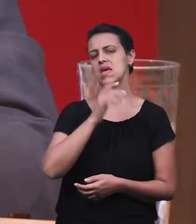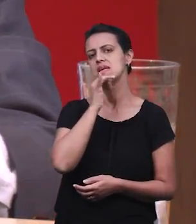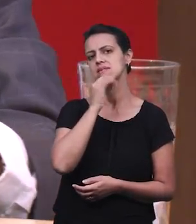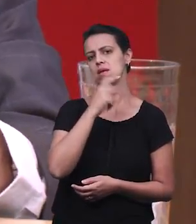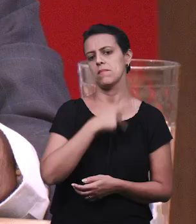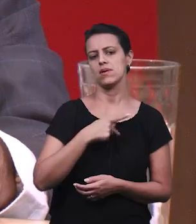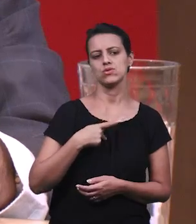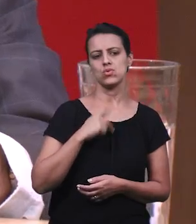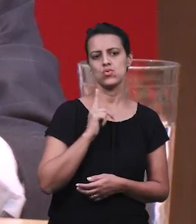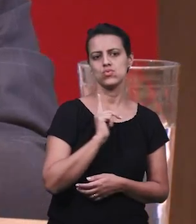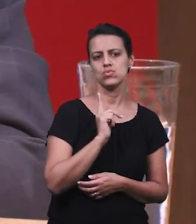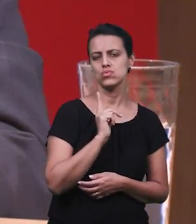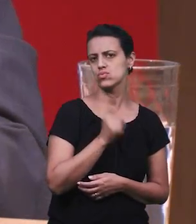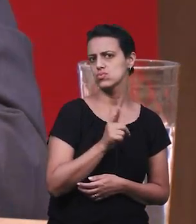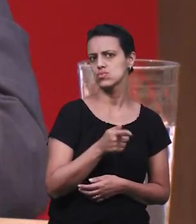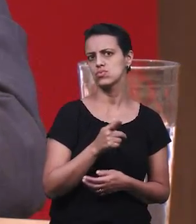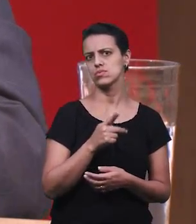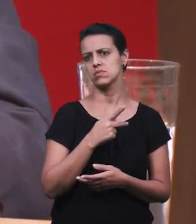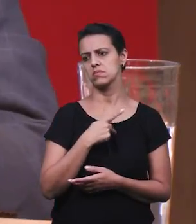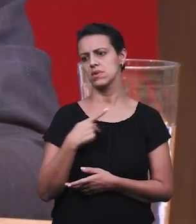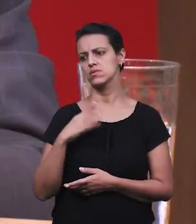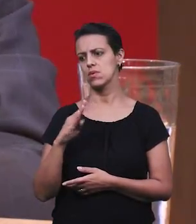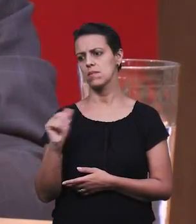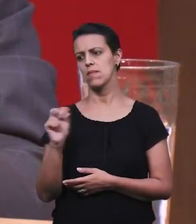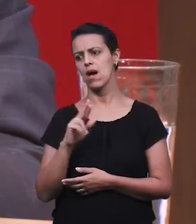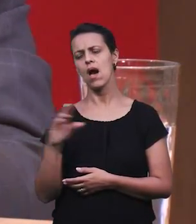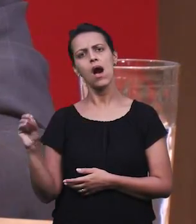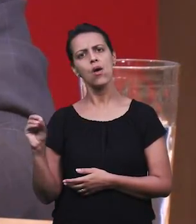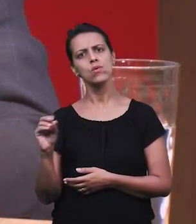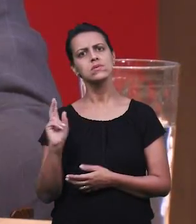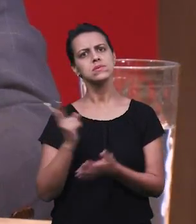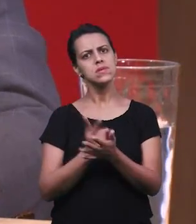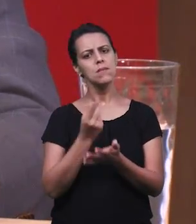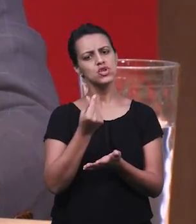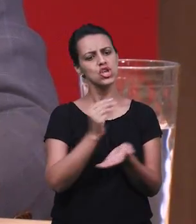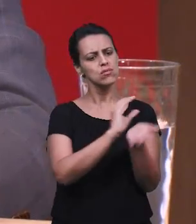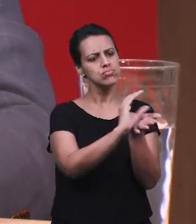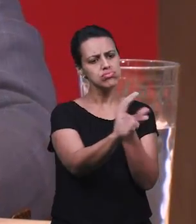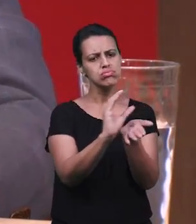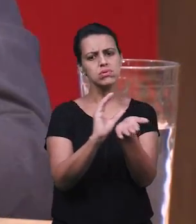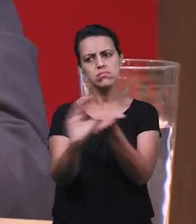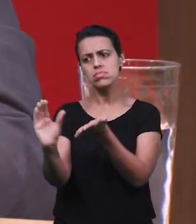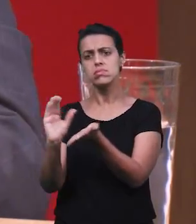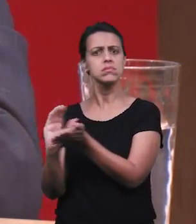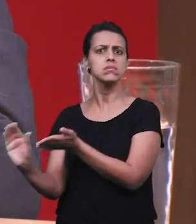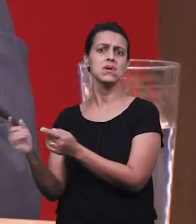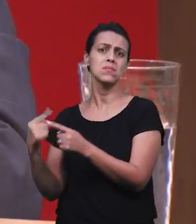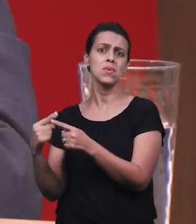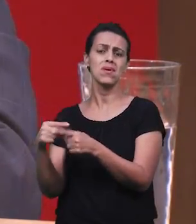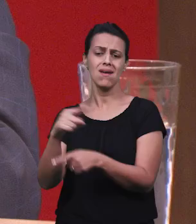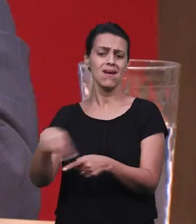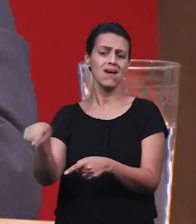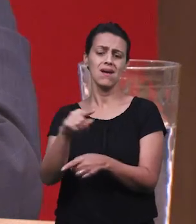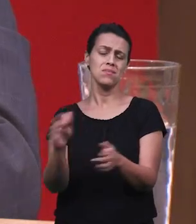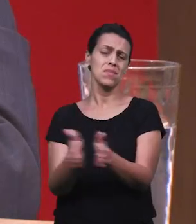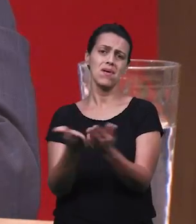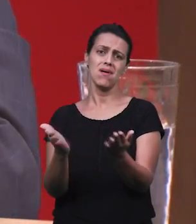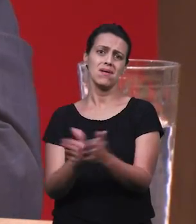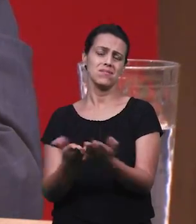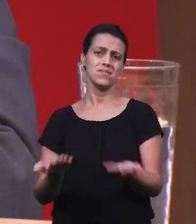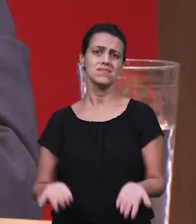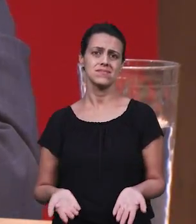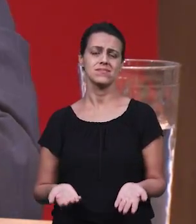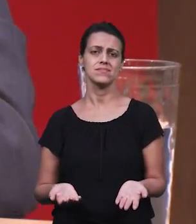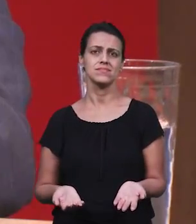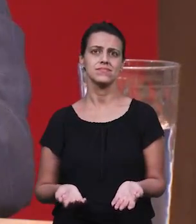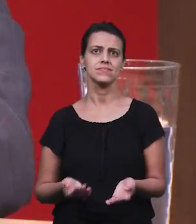Gedeuti, pastor Barros, outros irmãos que tinham recurso e que ajudavam a igreja no início, porque a igreja era muito pobre. E nós tínhamos